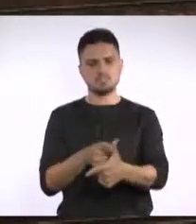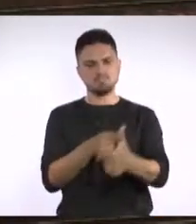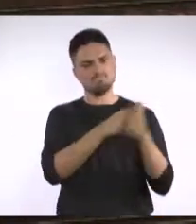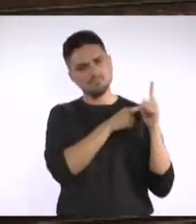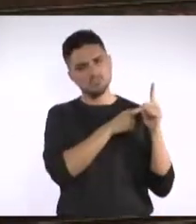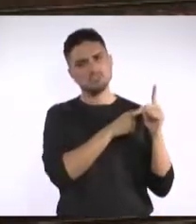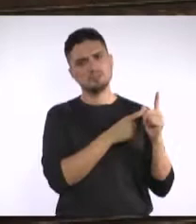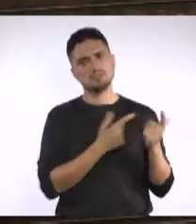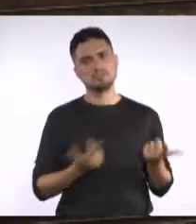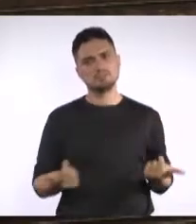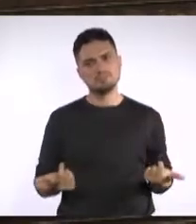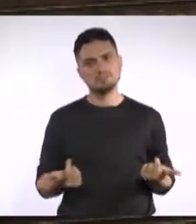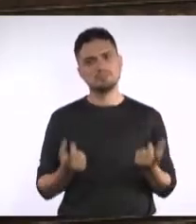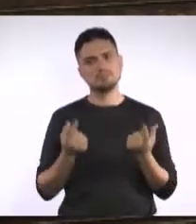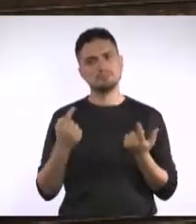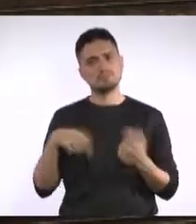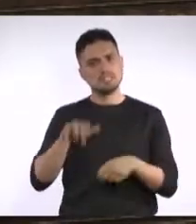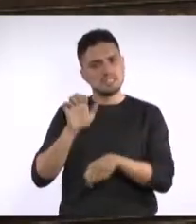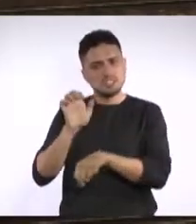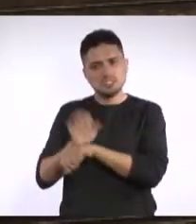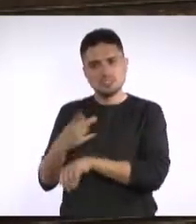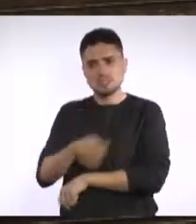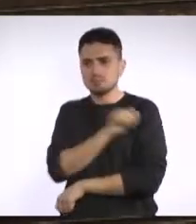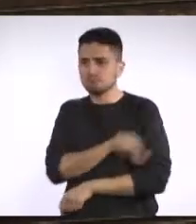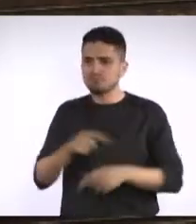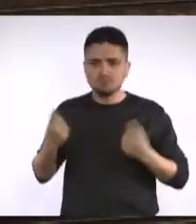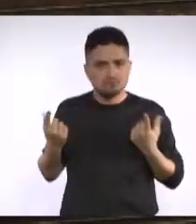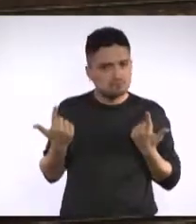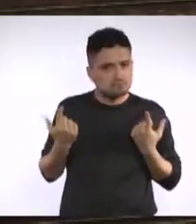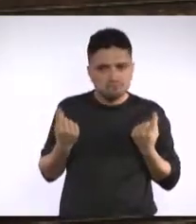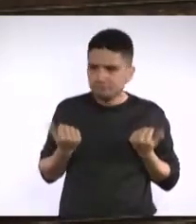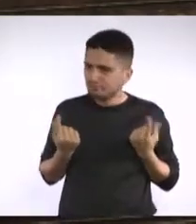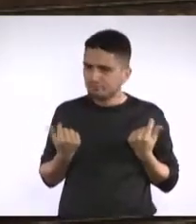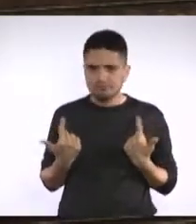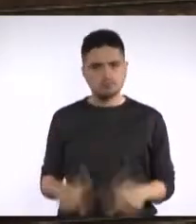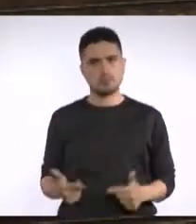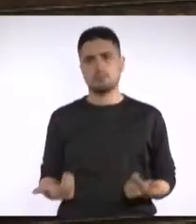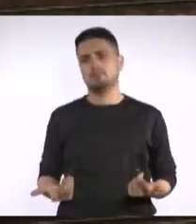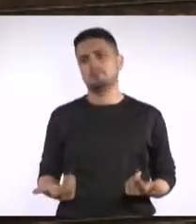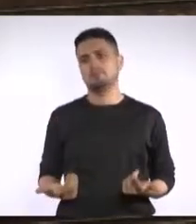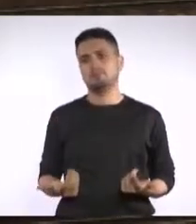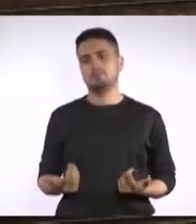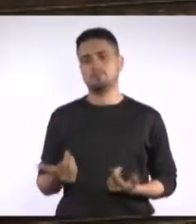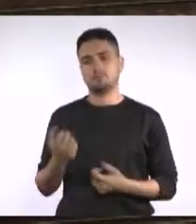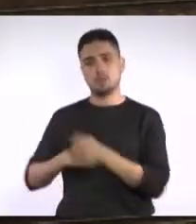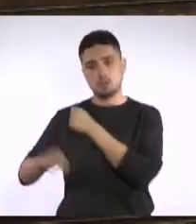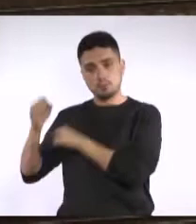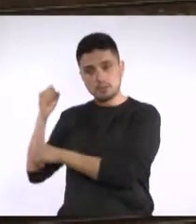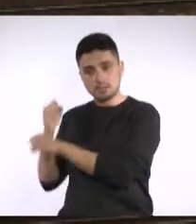da média. A gente teve, encerrando 2019, cerca de